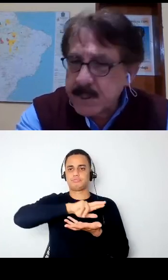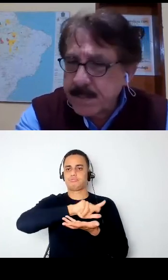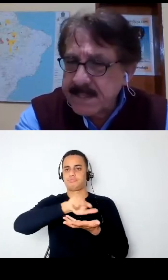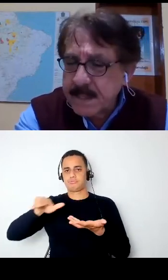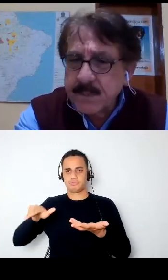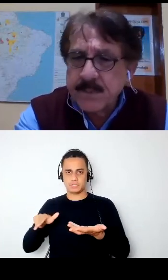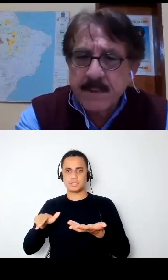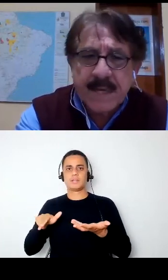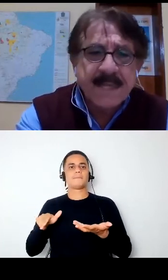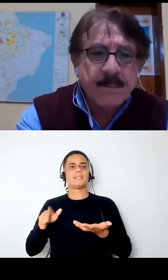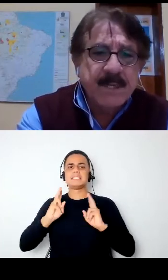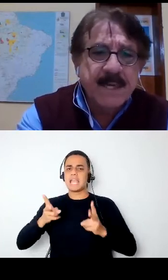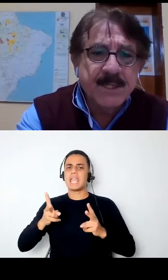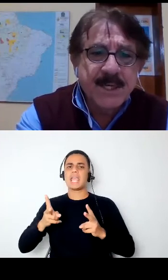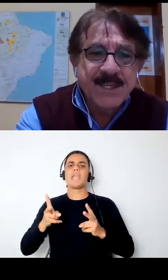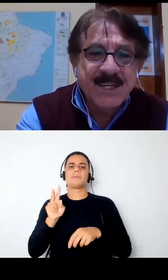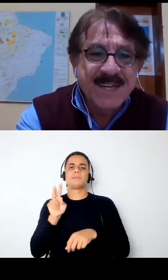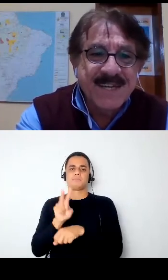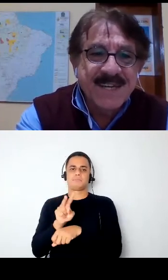mães. Bom,